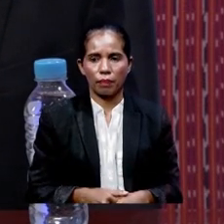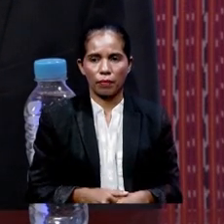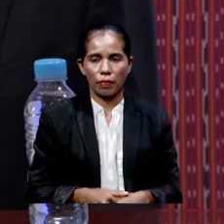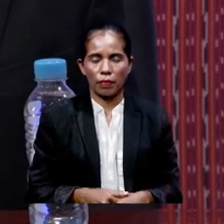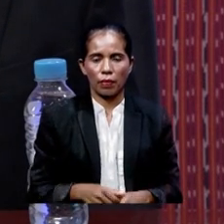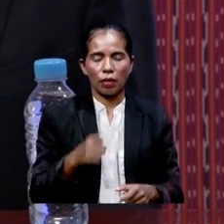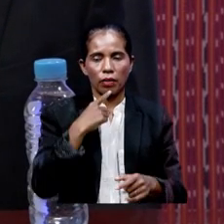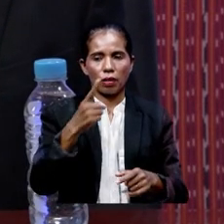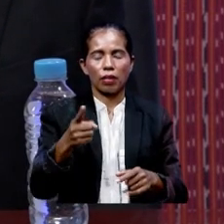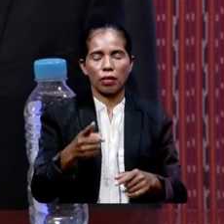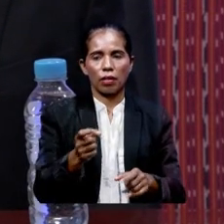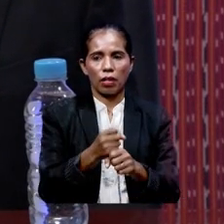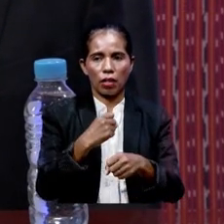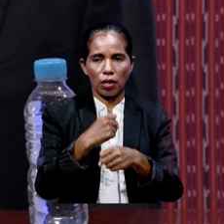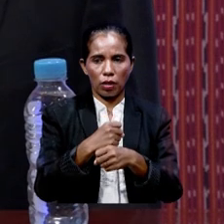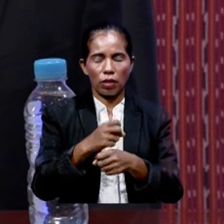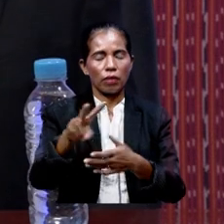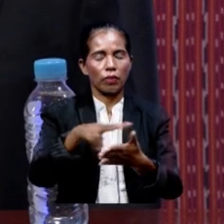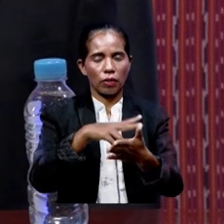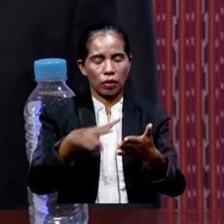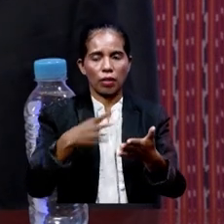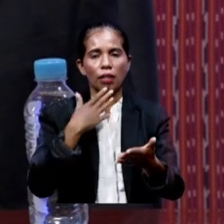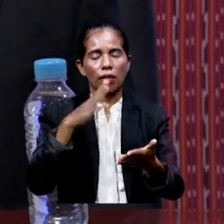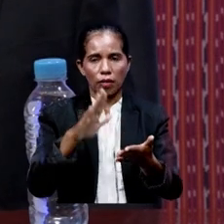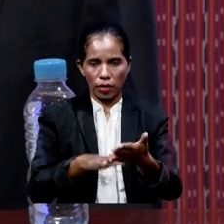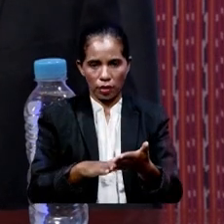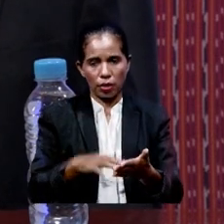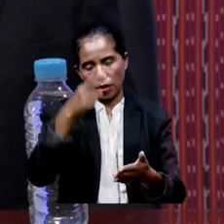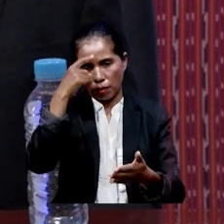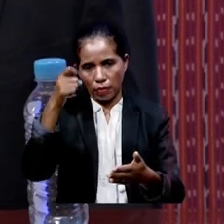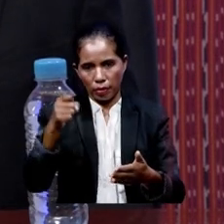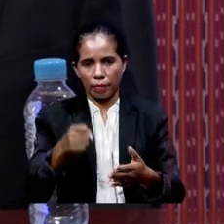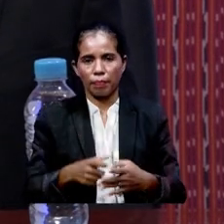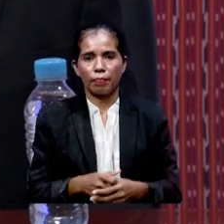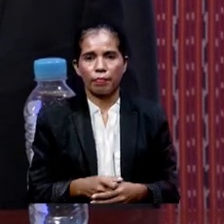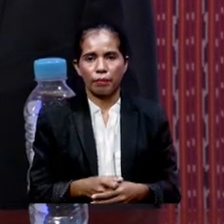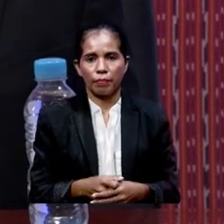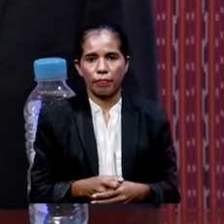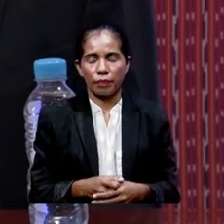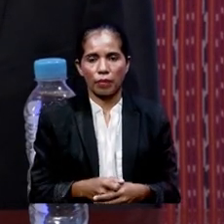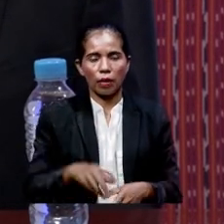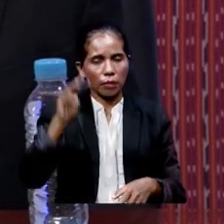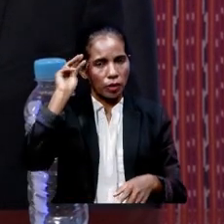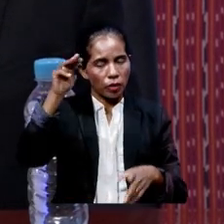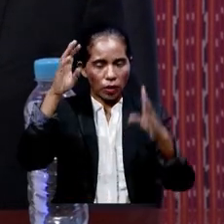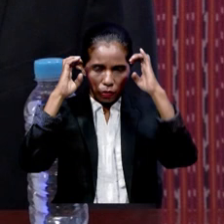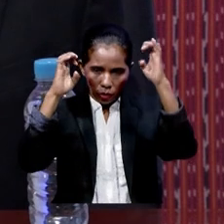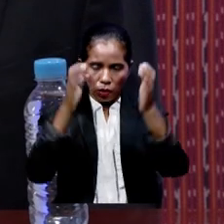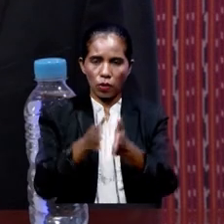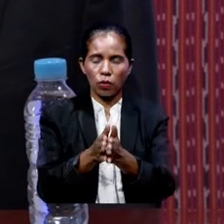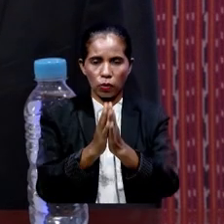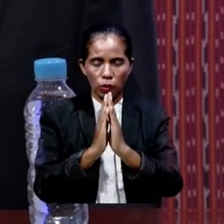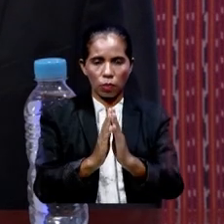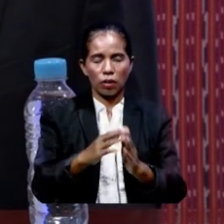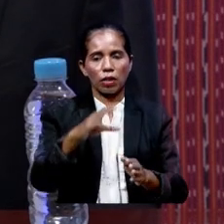considera que ata acto nevianza grave tebes também nem ministério da educação russo ba comissão função pública